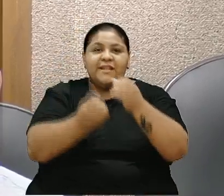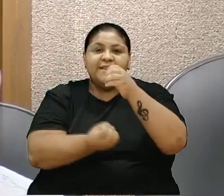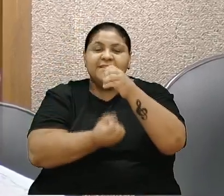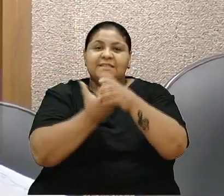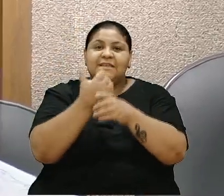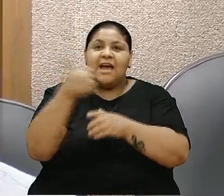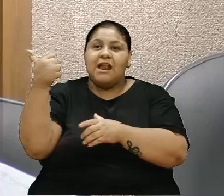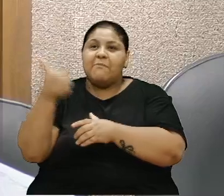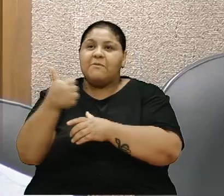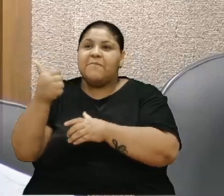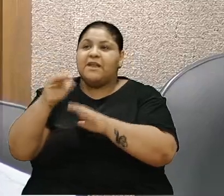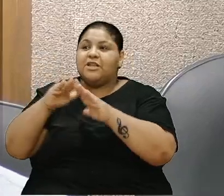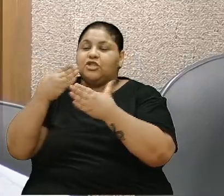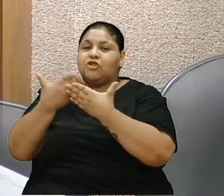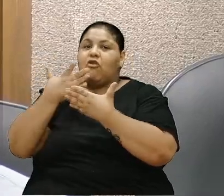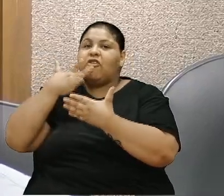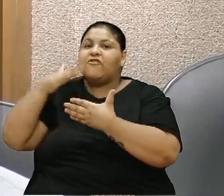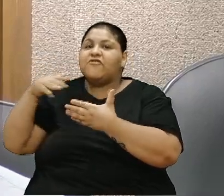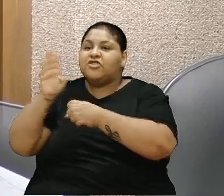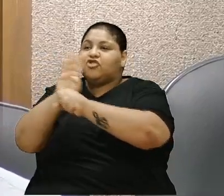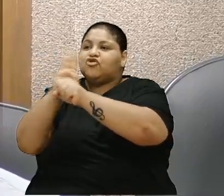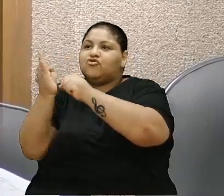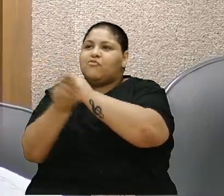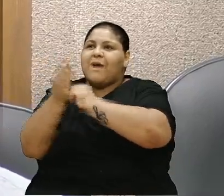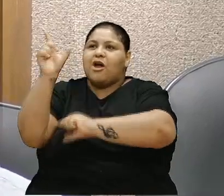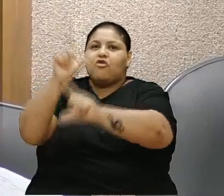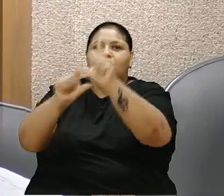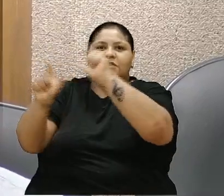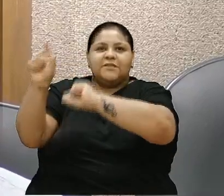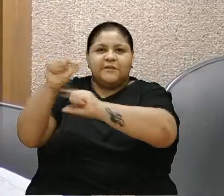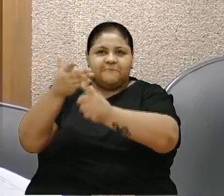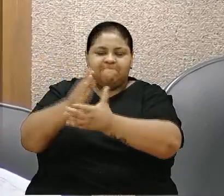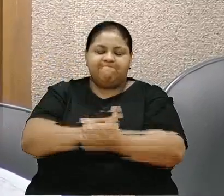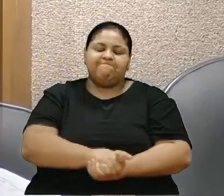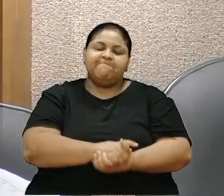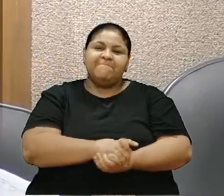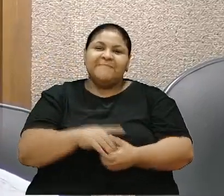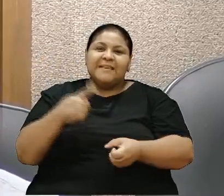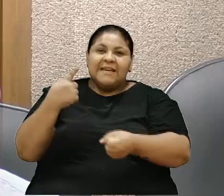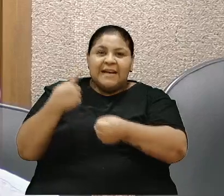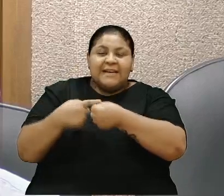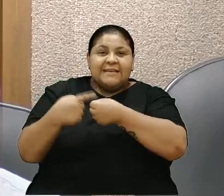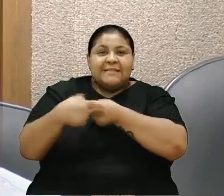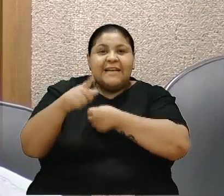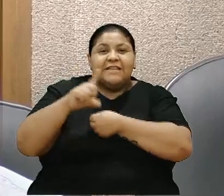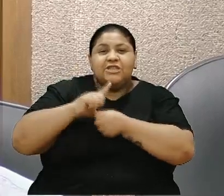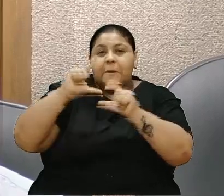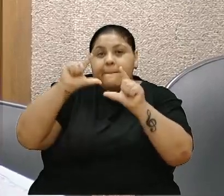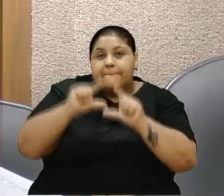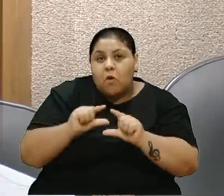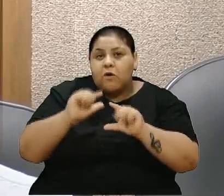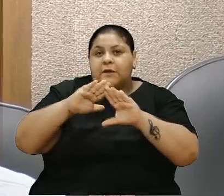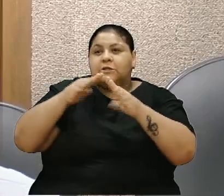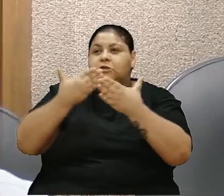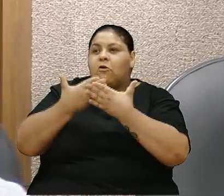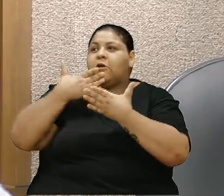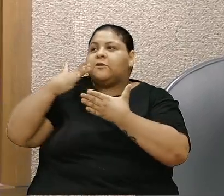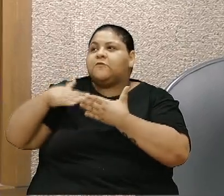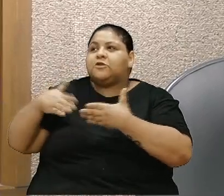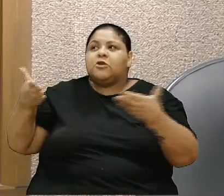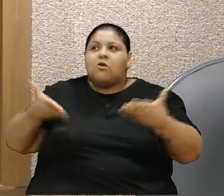né? Então o município tinha poucas creches, né? E depois foi se evoluindo, até que se chegou essa questão